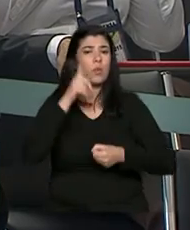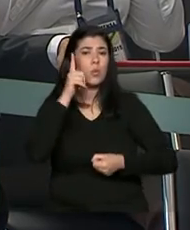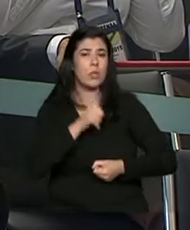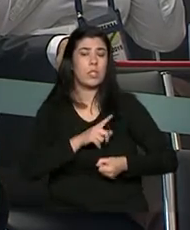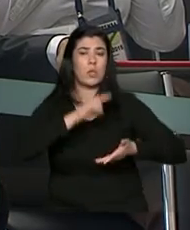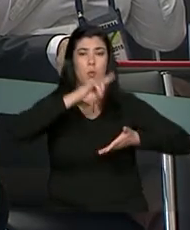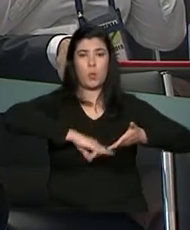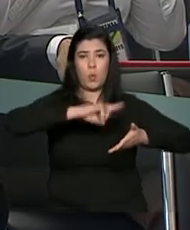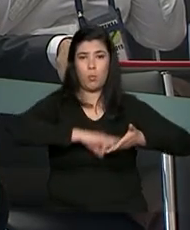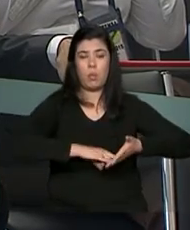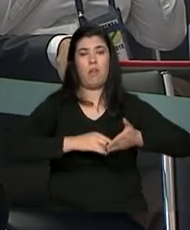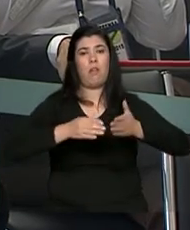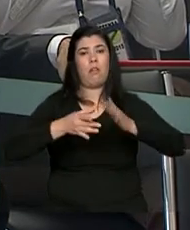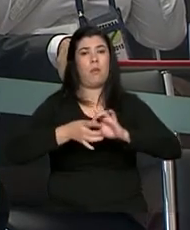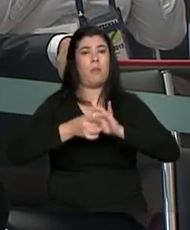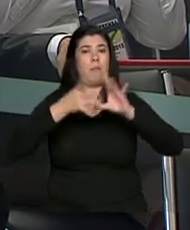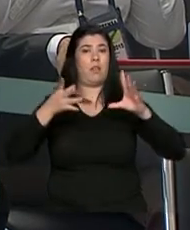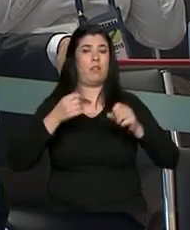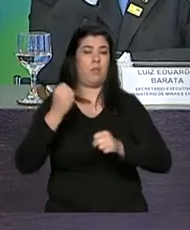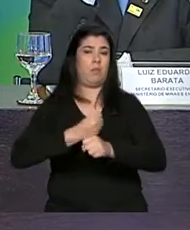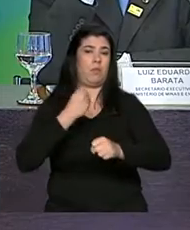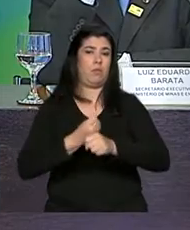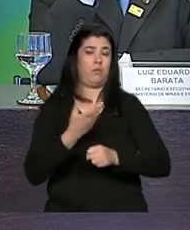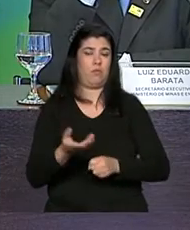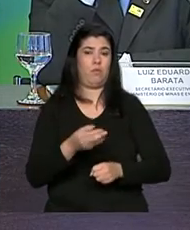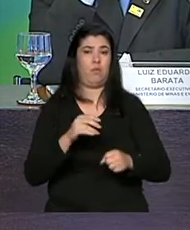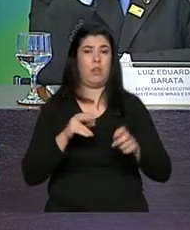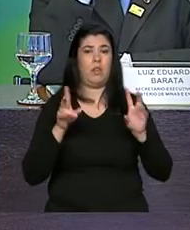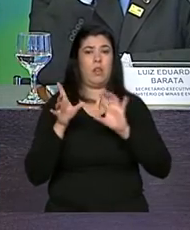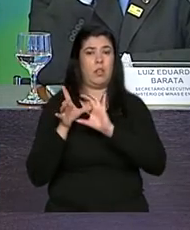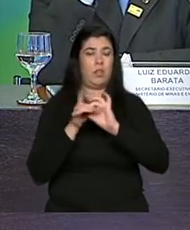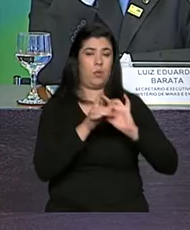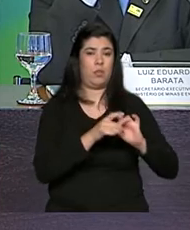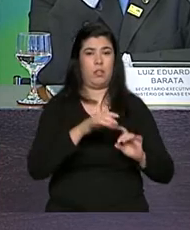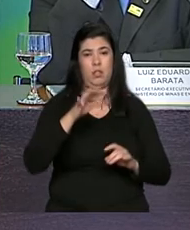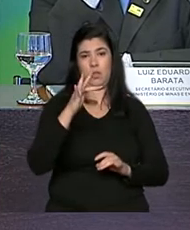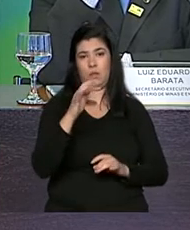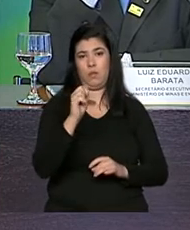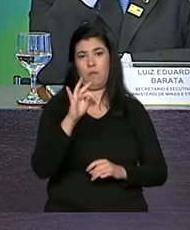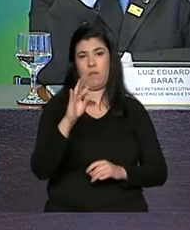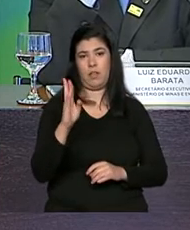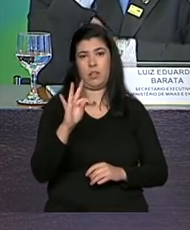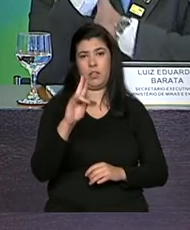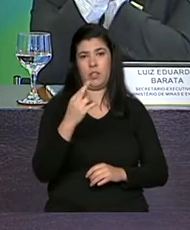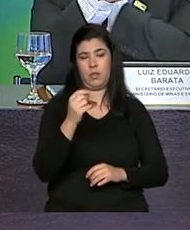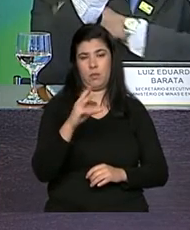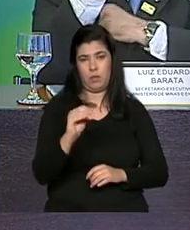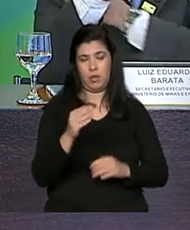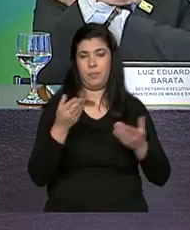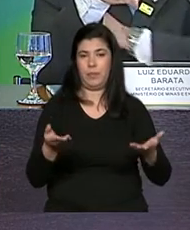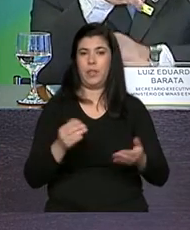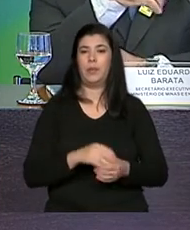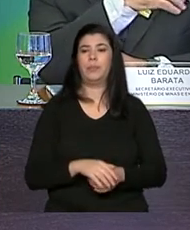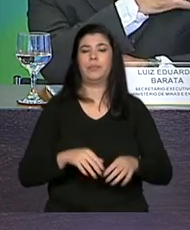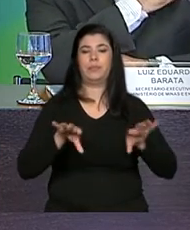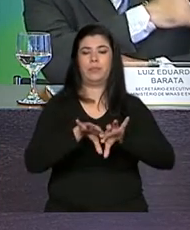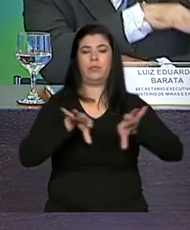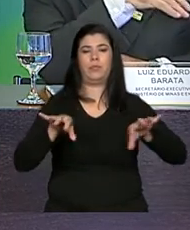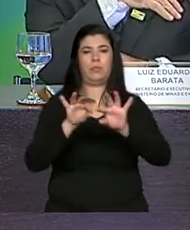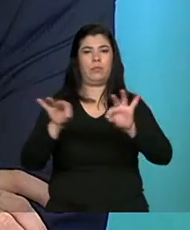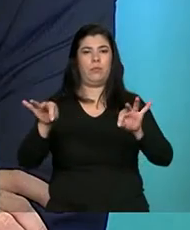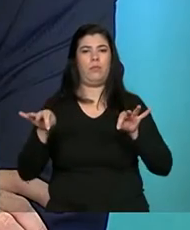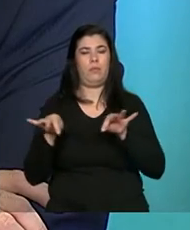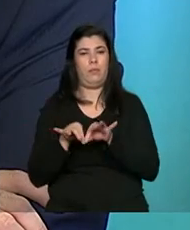licenciamento nessa linha das festas trek é voltando à questão de tapajós o projeto agora inclui as eclusas